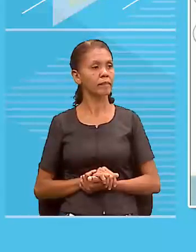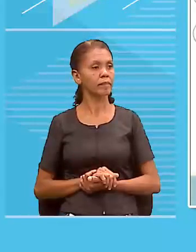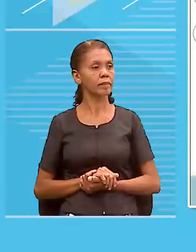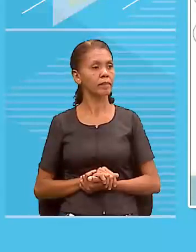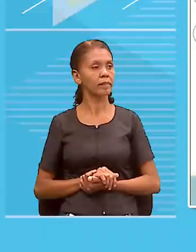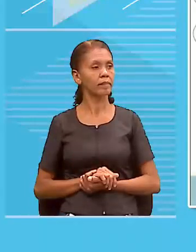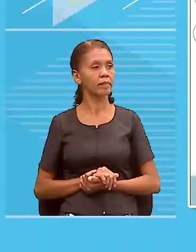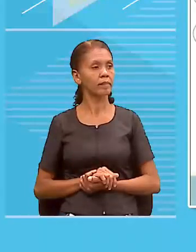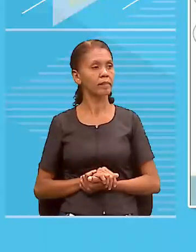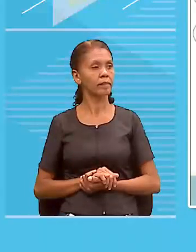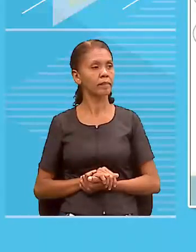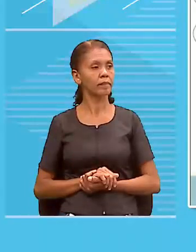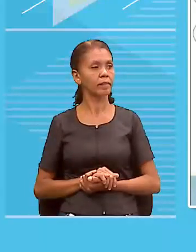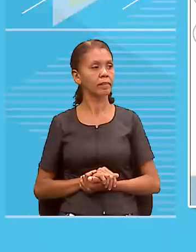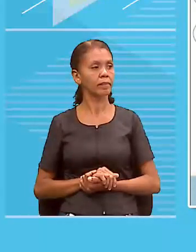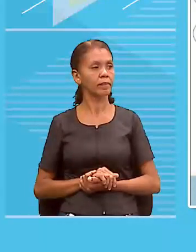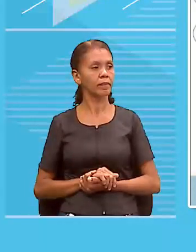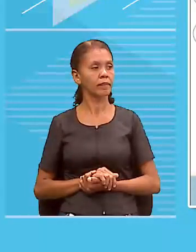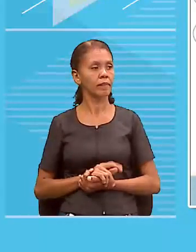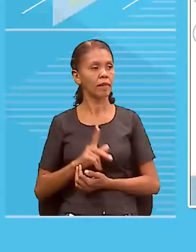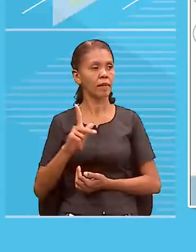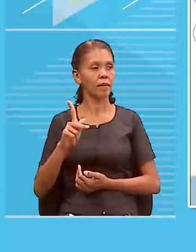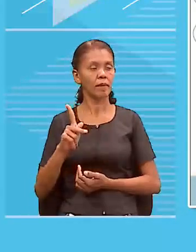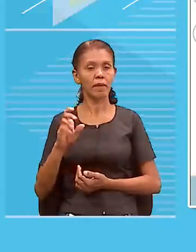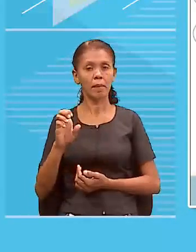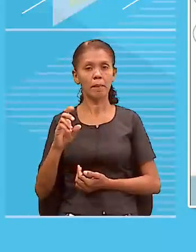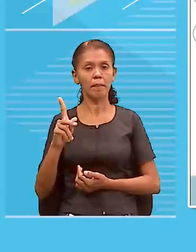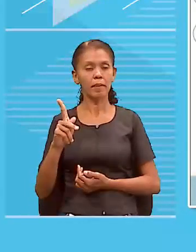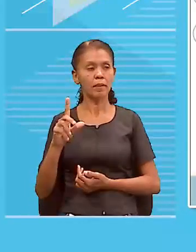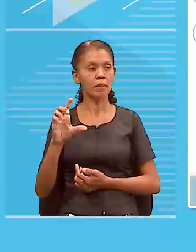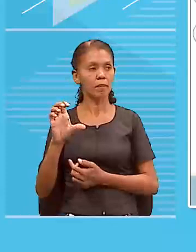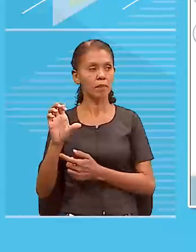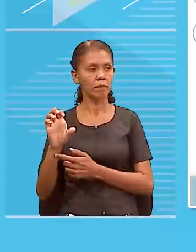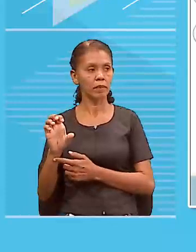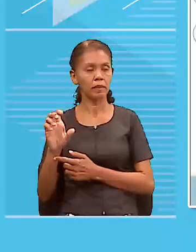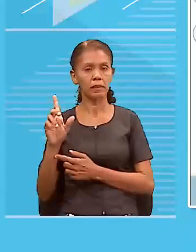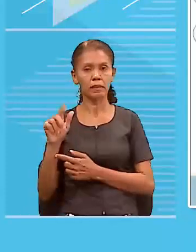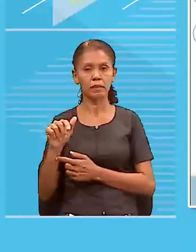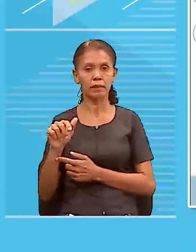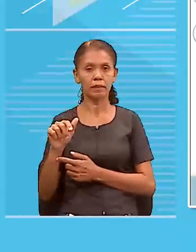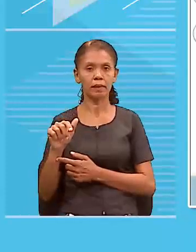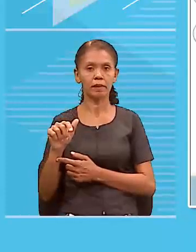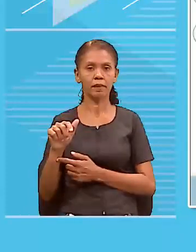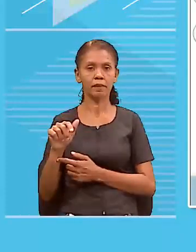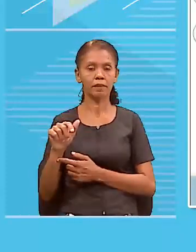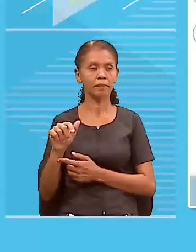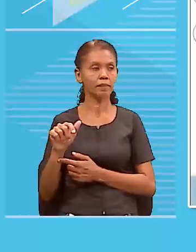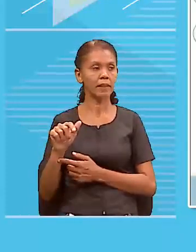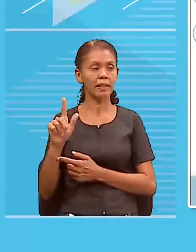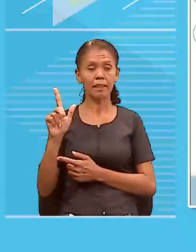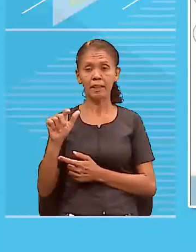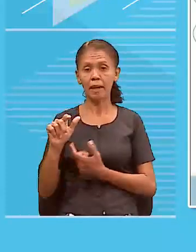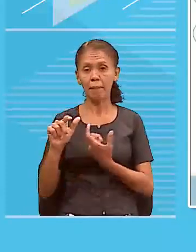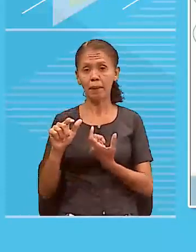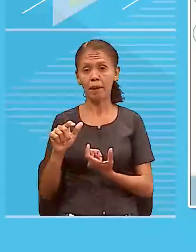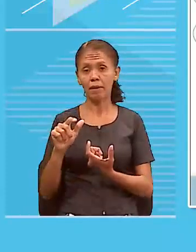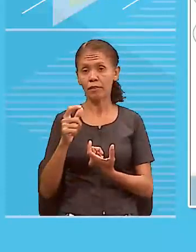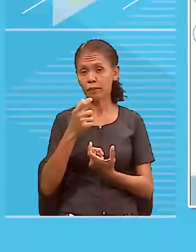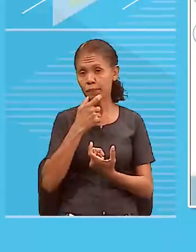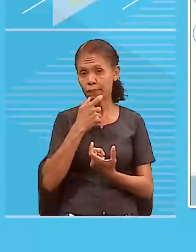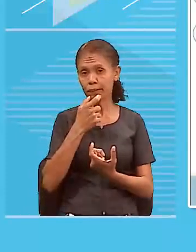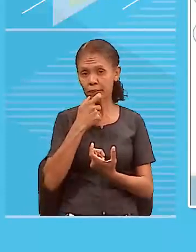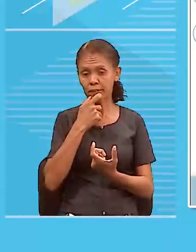pipo para dizer nação não é para dizer uma determinada sociedade um determinado povo